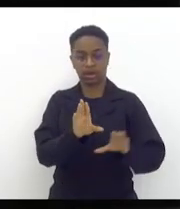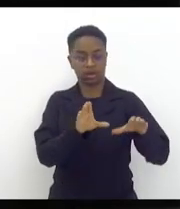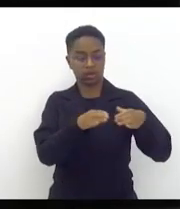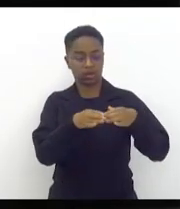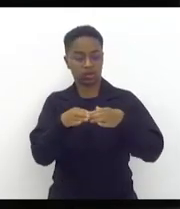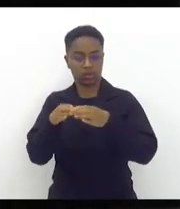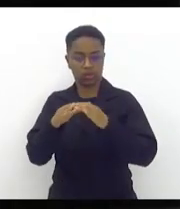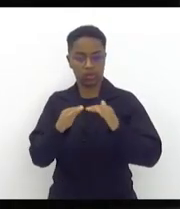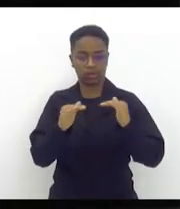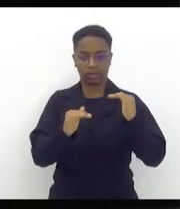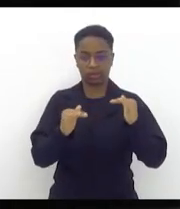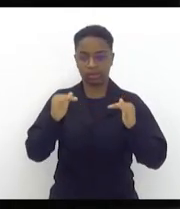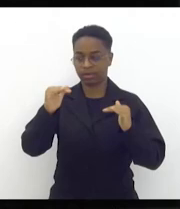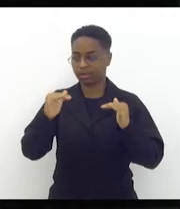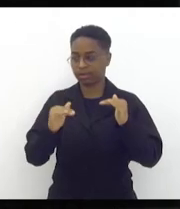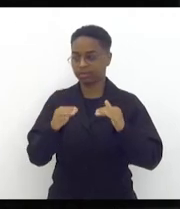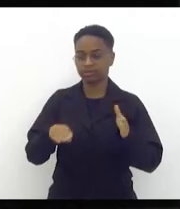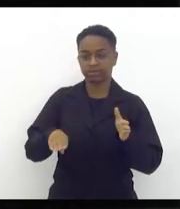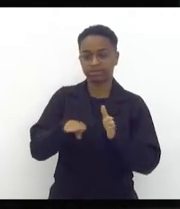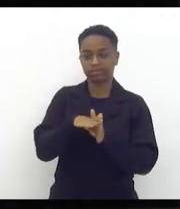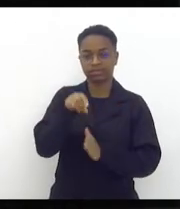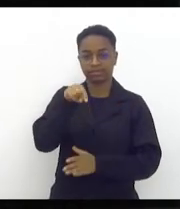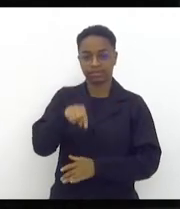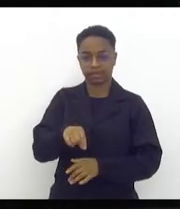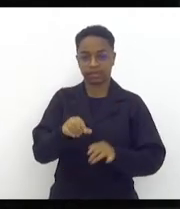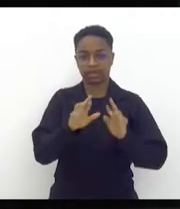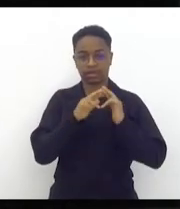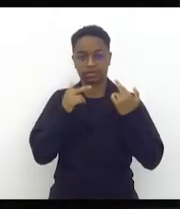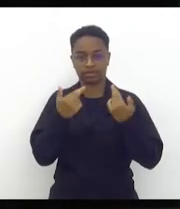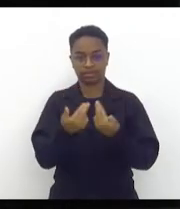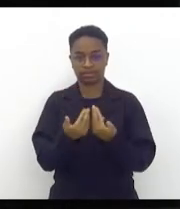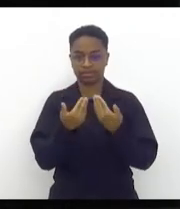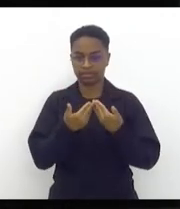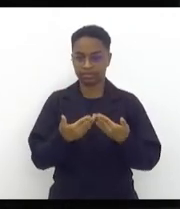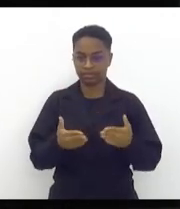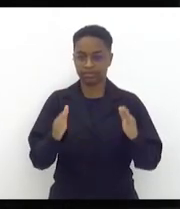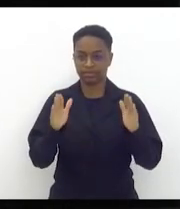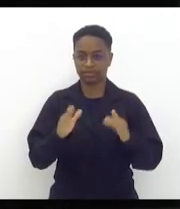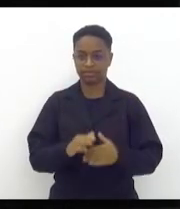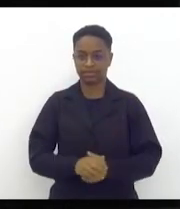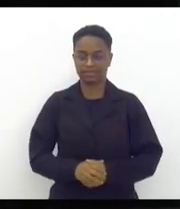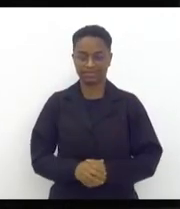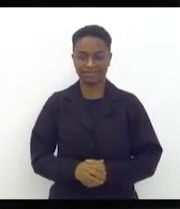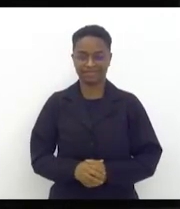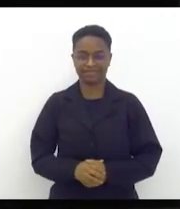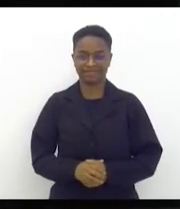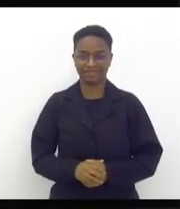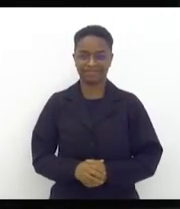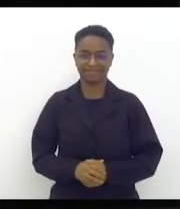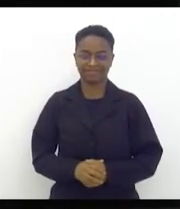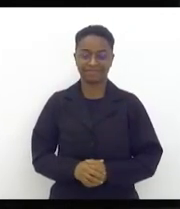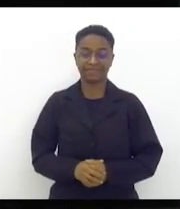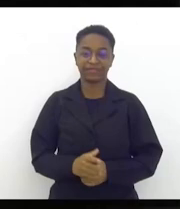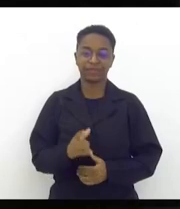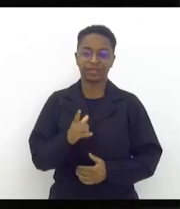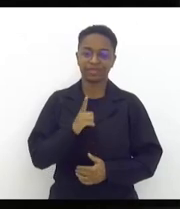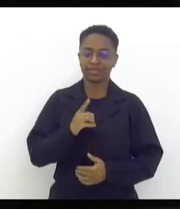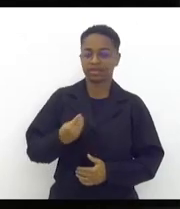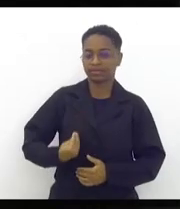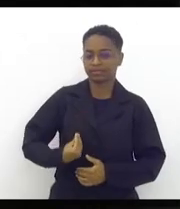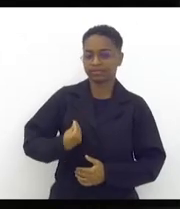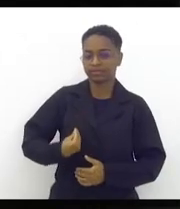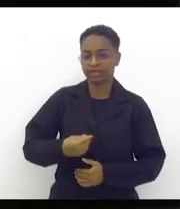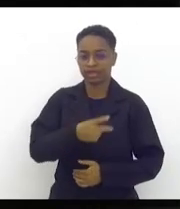que compareceram a essa audiência pública. Essa audiência pública contou com a presença do chefe